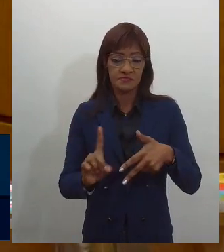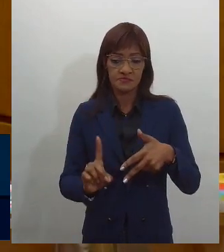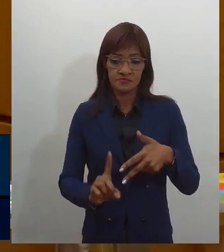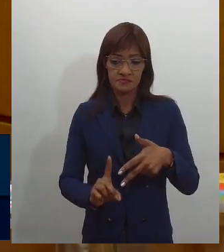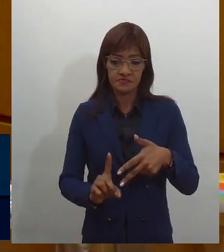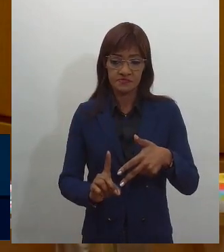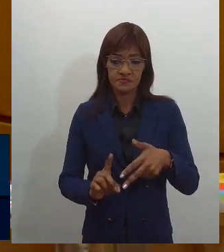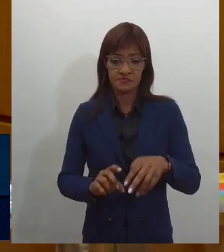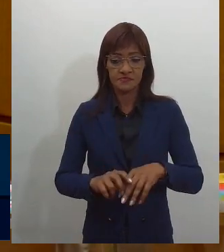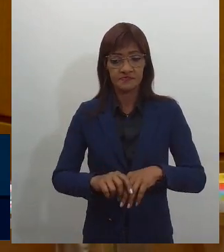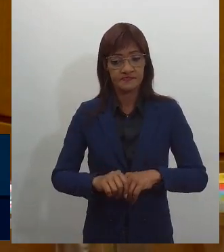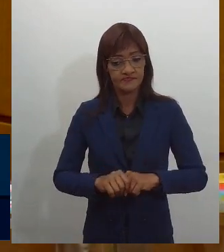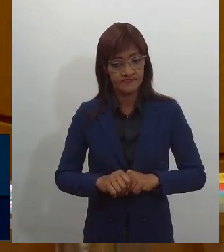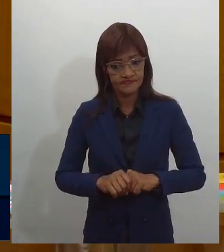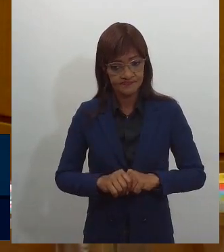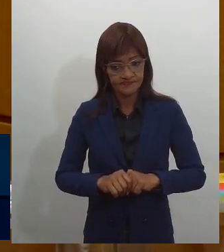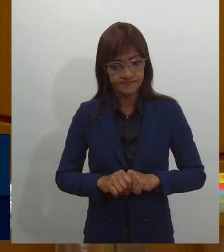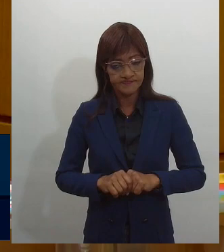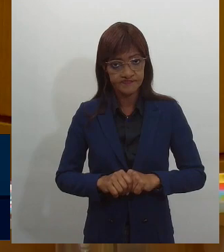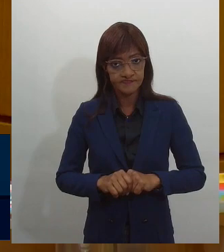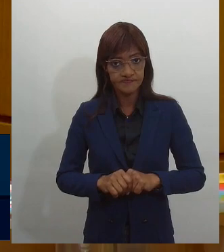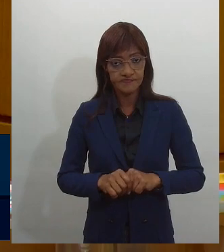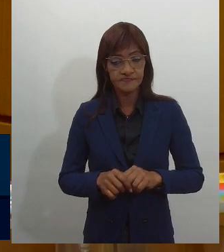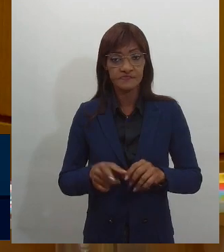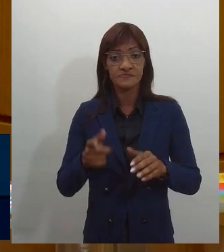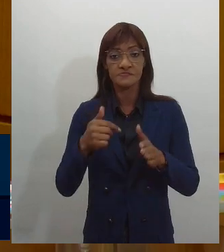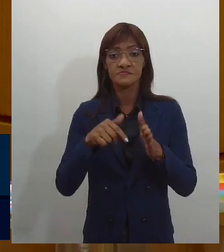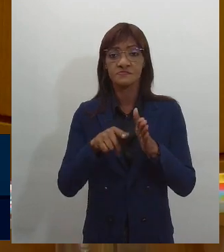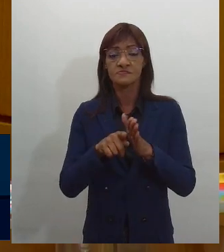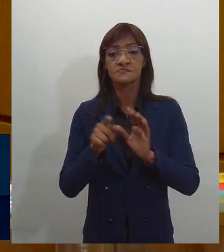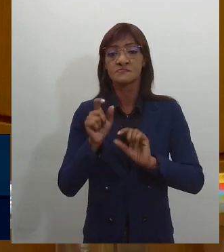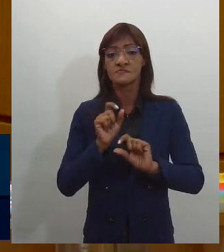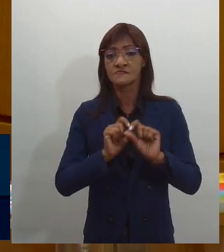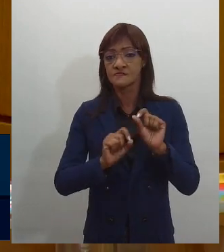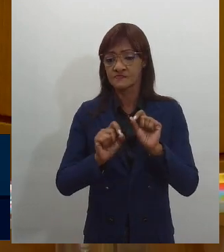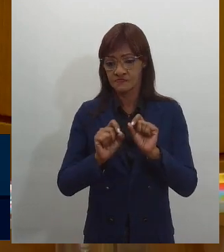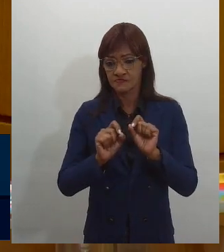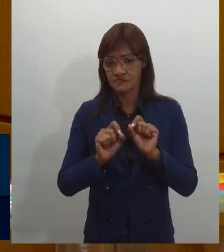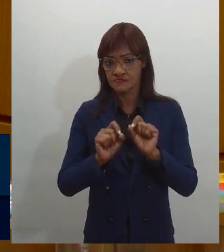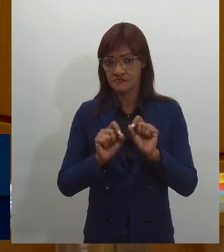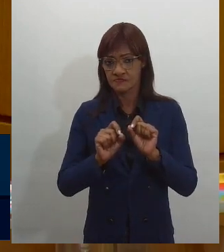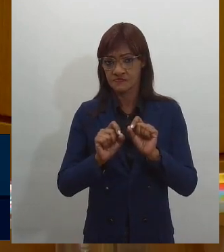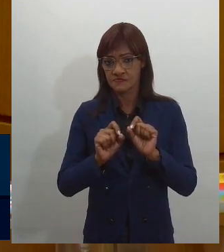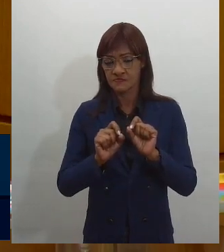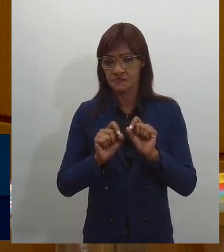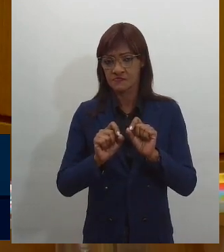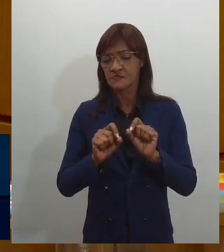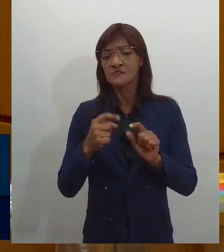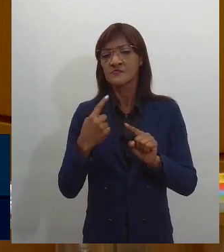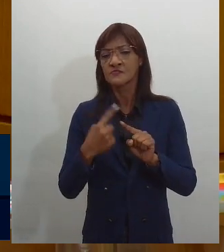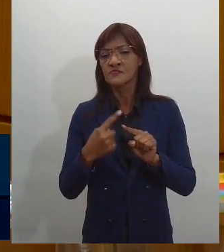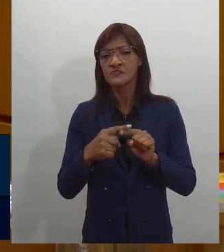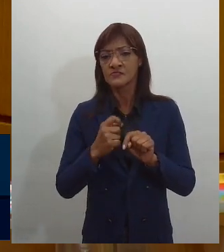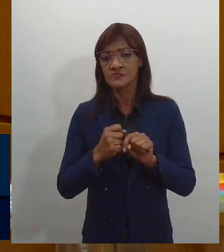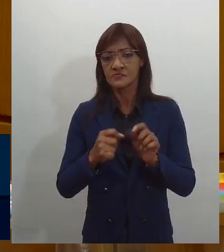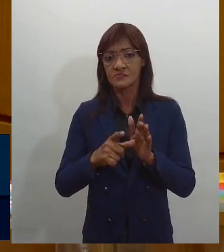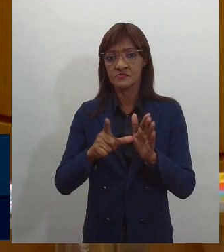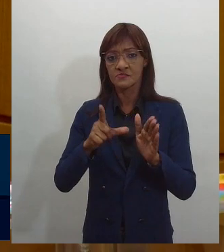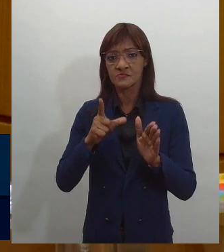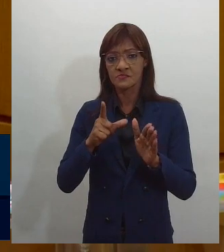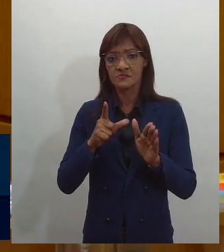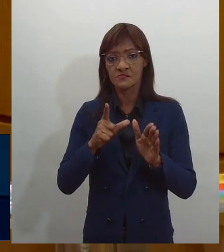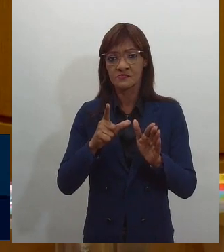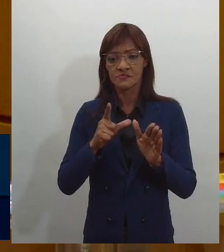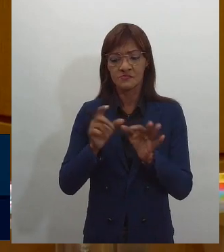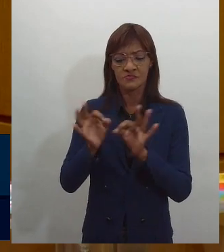O questionamento que fica é: por que não foi pensado para todas as crianças, já